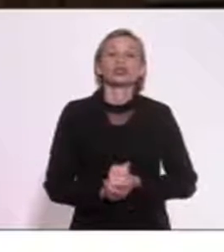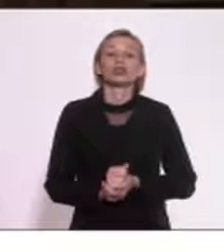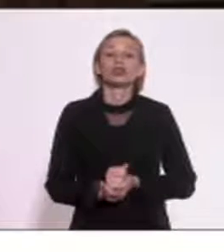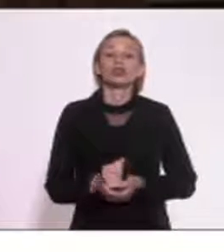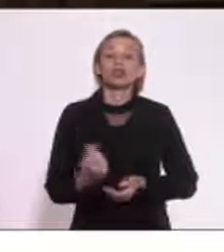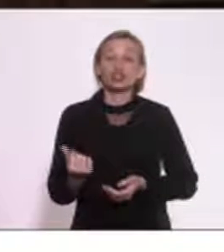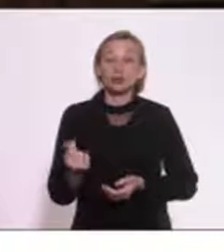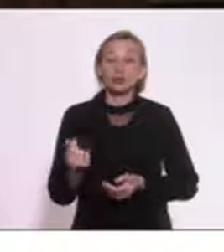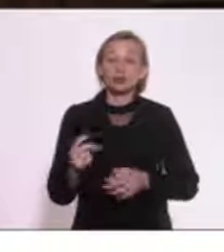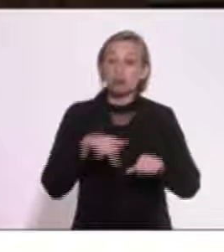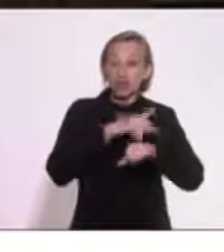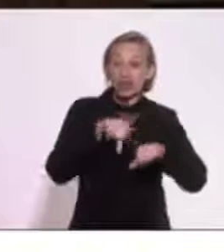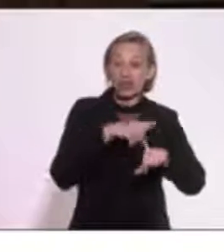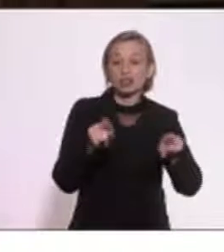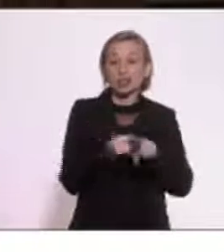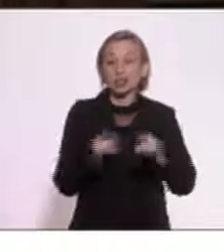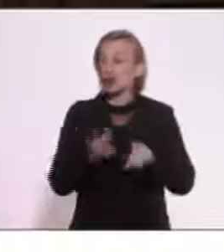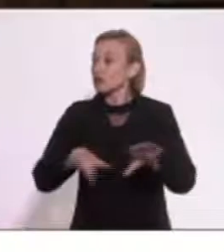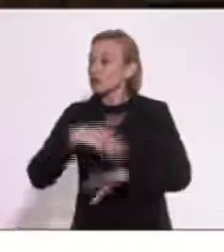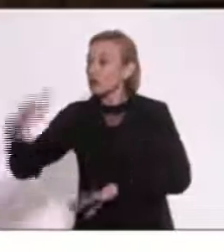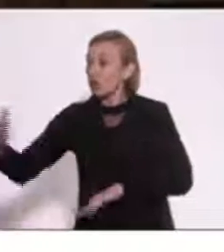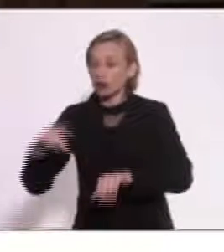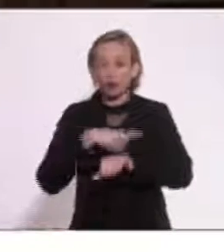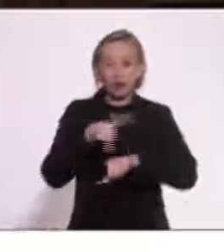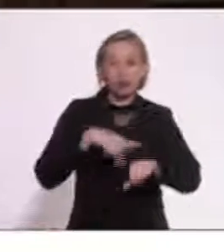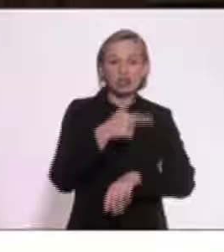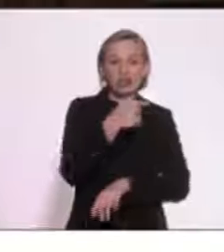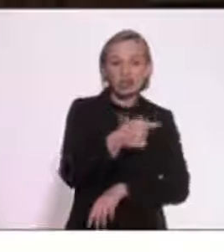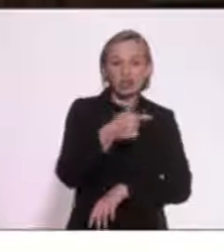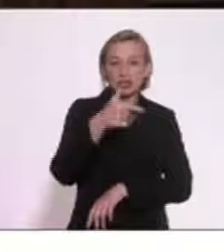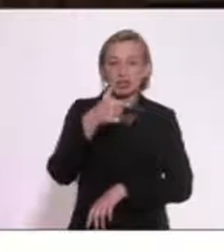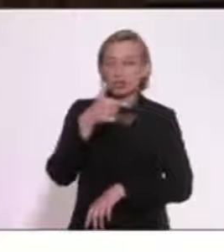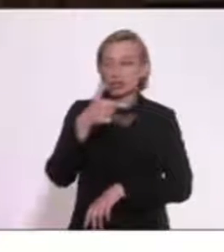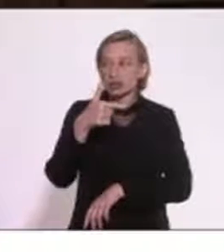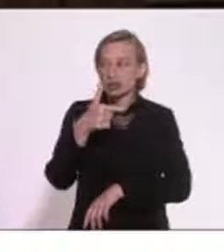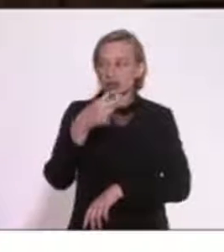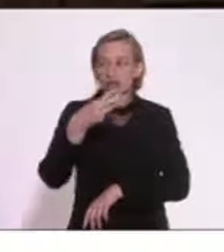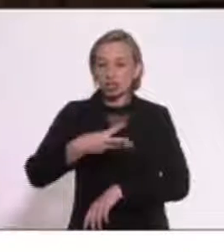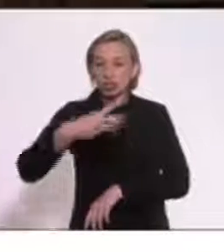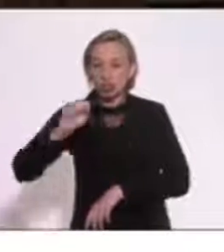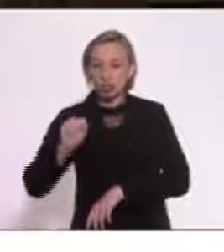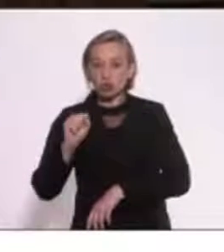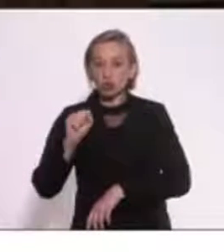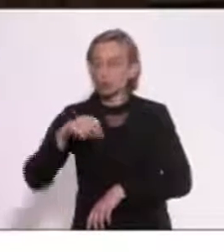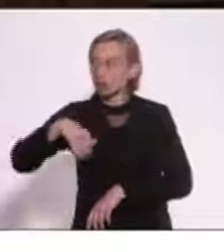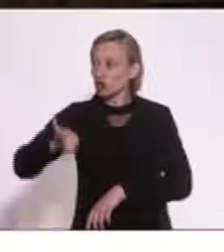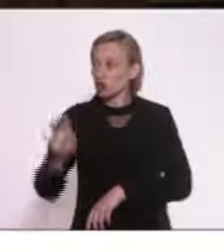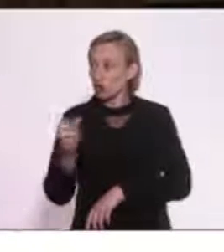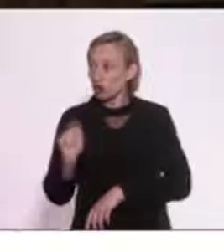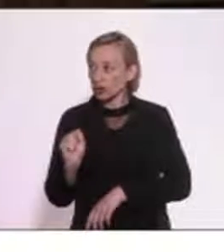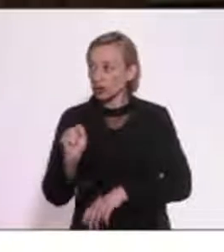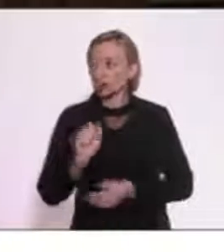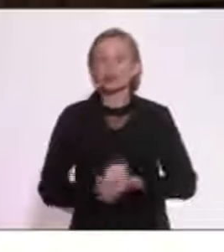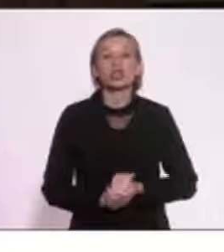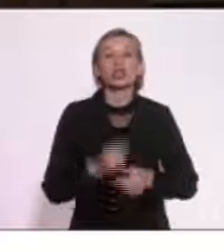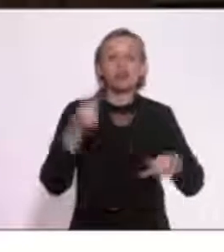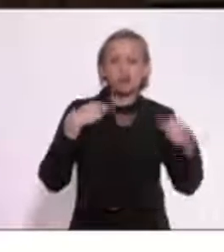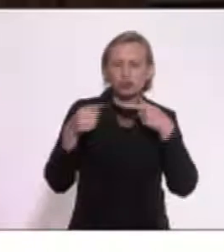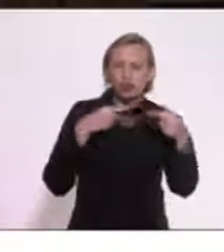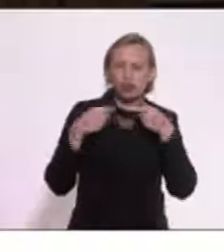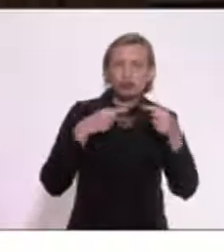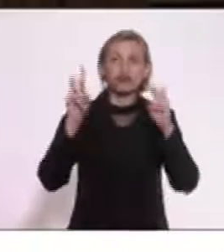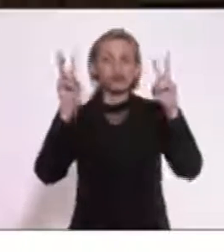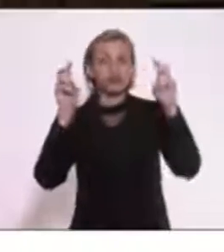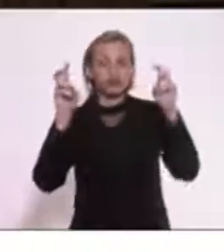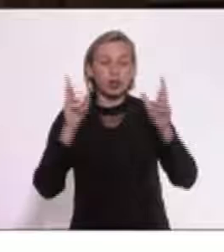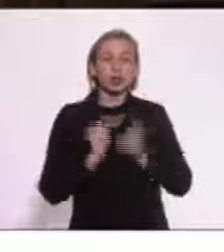exterior até o limite de 738 milhões, e na discussão desse